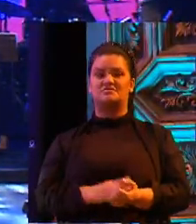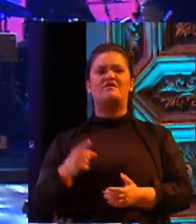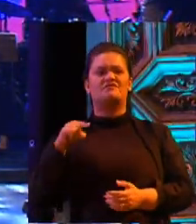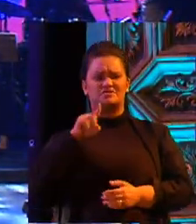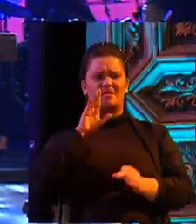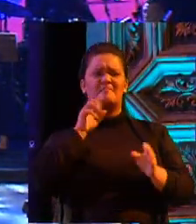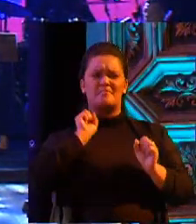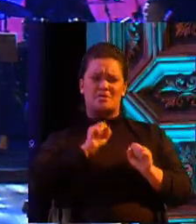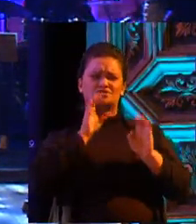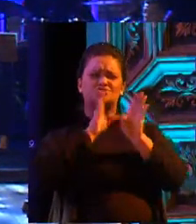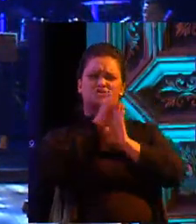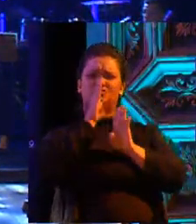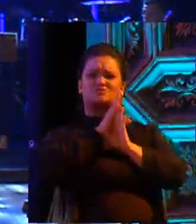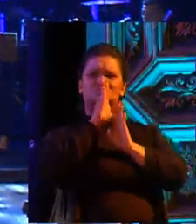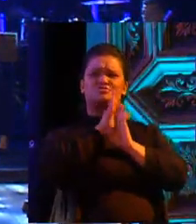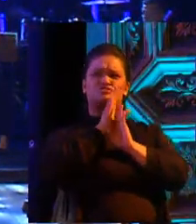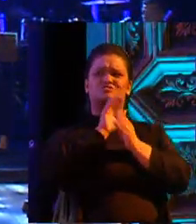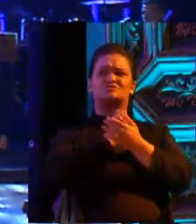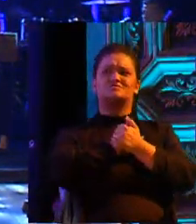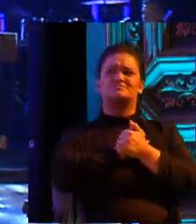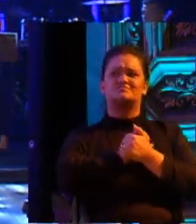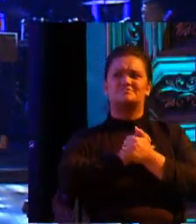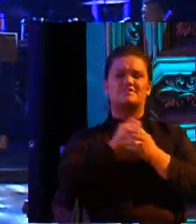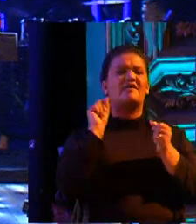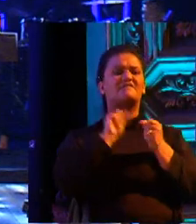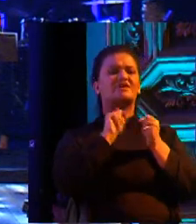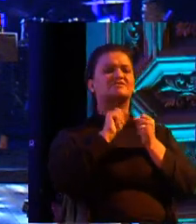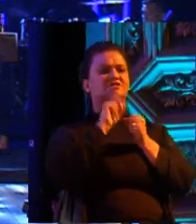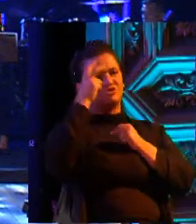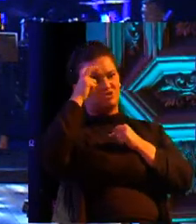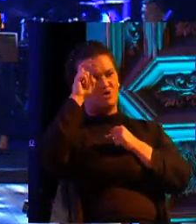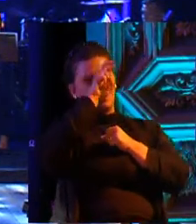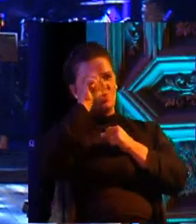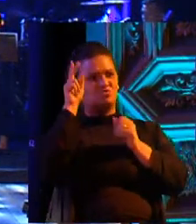conselho para aquele fazedor de cultura popular.